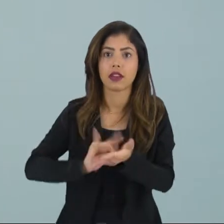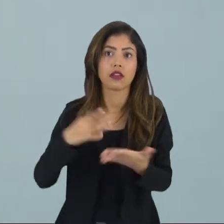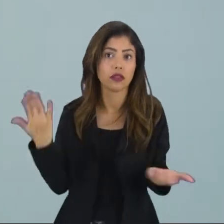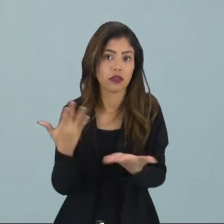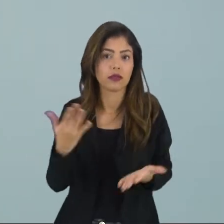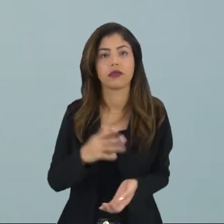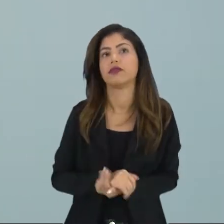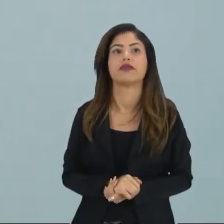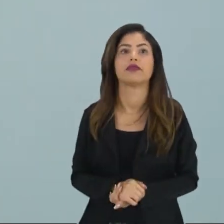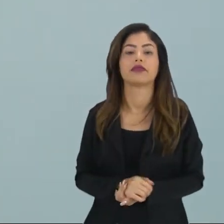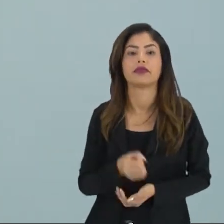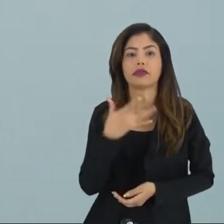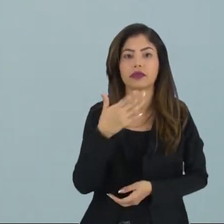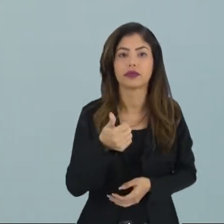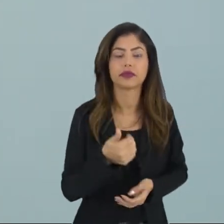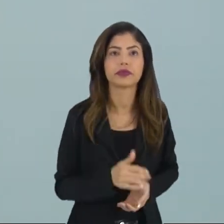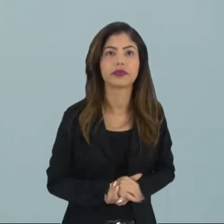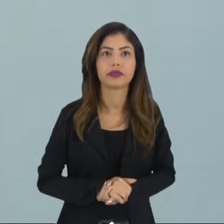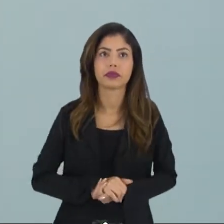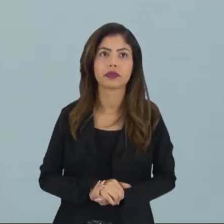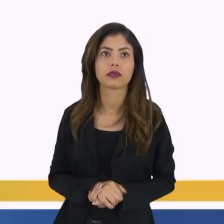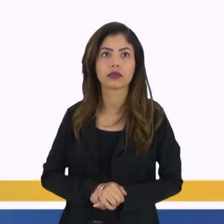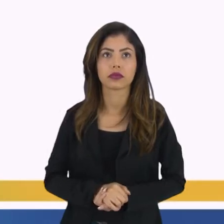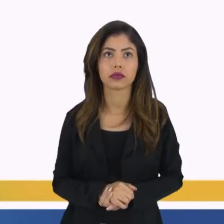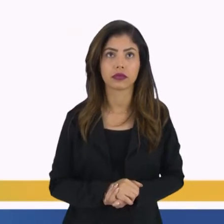bem? Vamos seguindo lá?